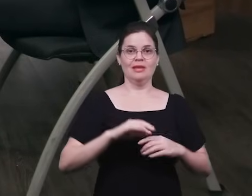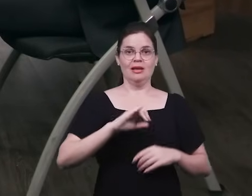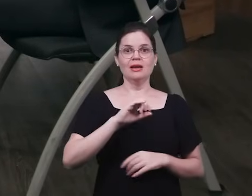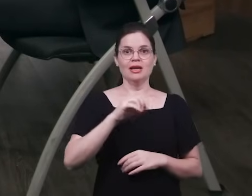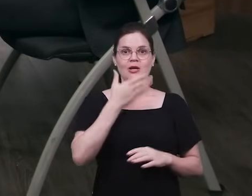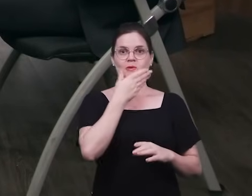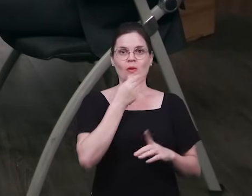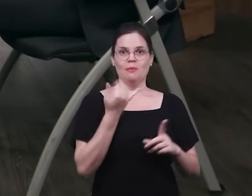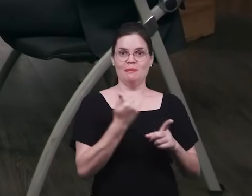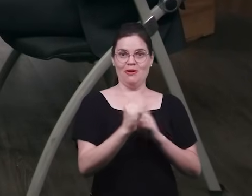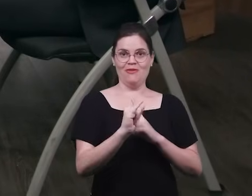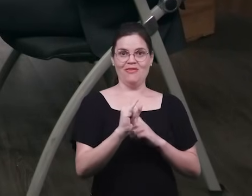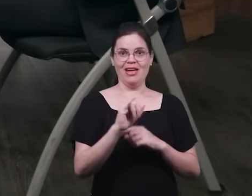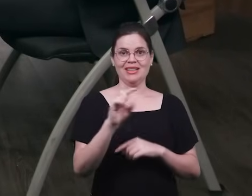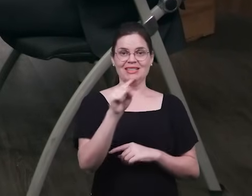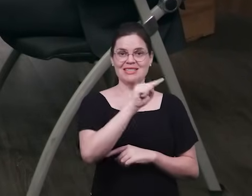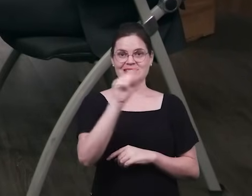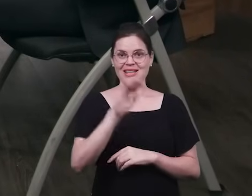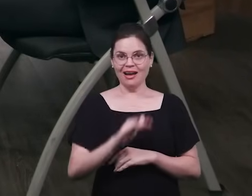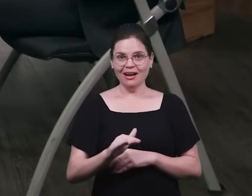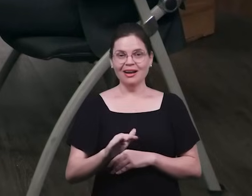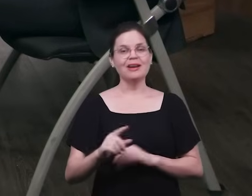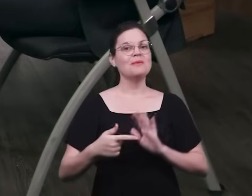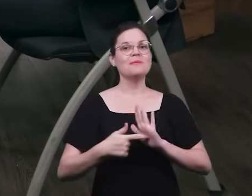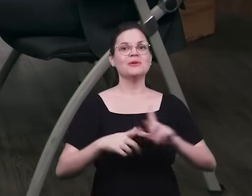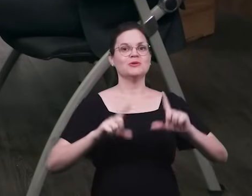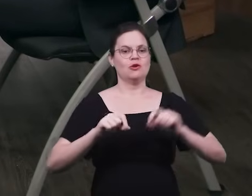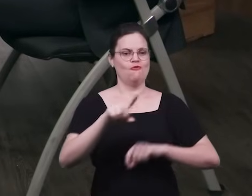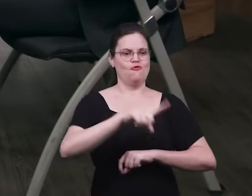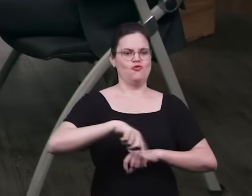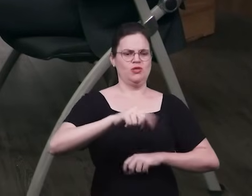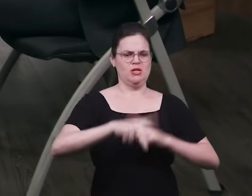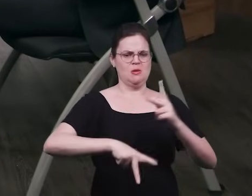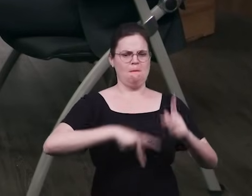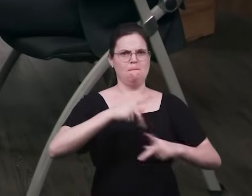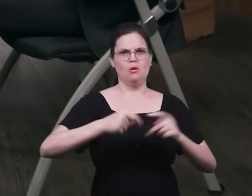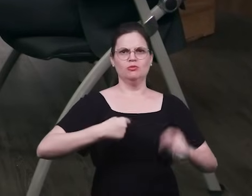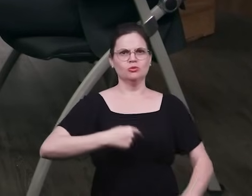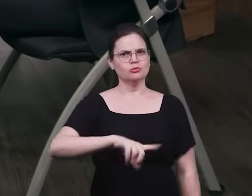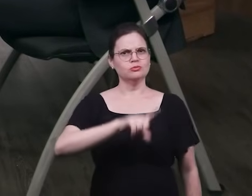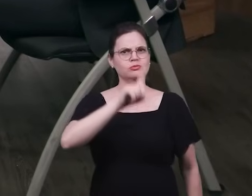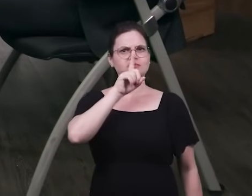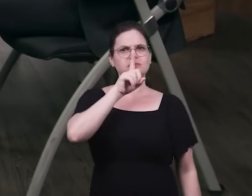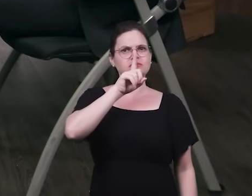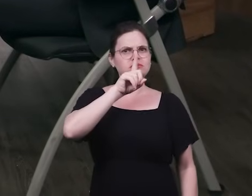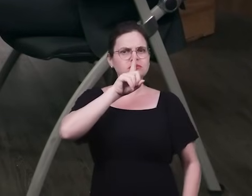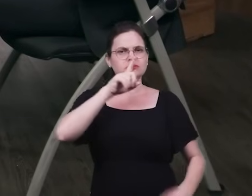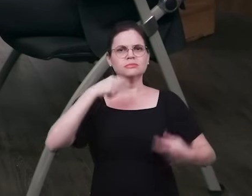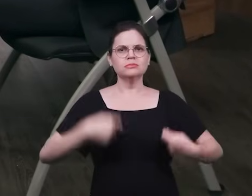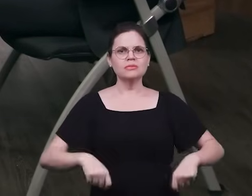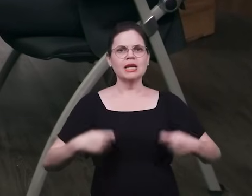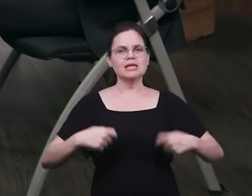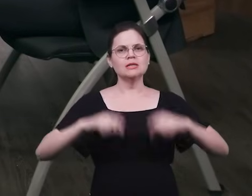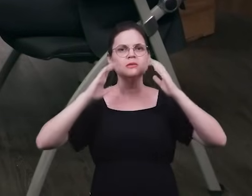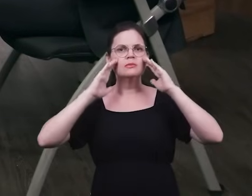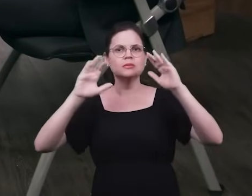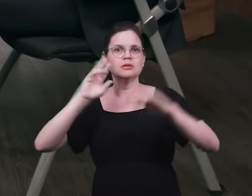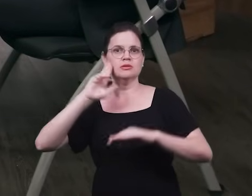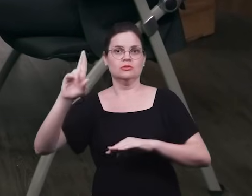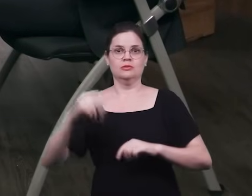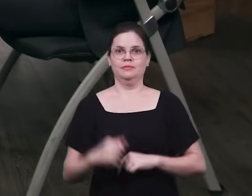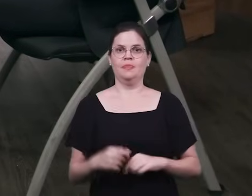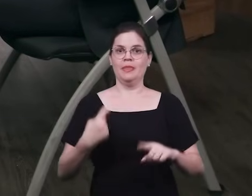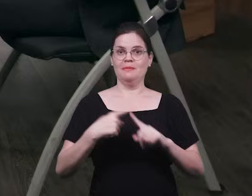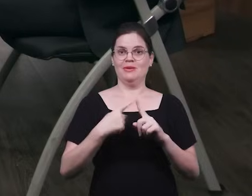profeta Zacarias né profeta Zacarias e é interessante porque o próprio João Batista diz eu sou a Voz Do